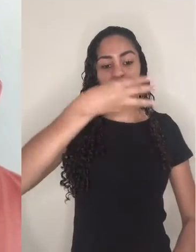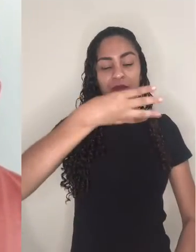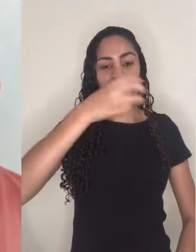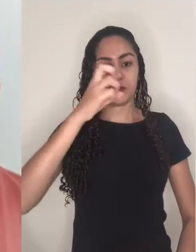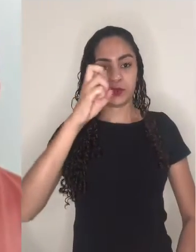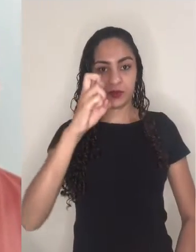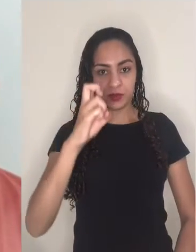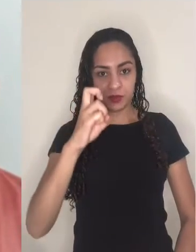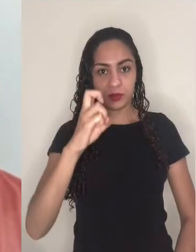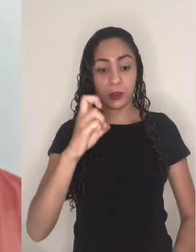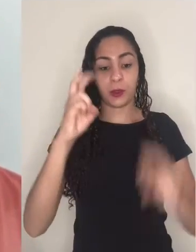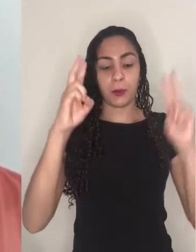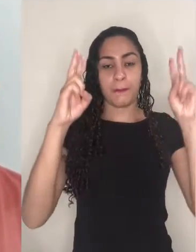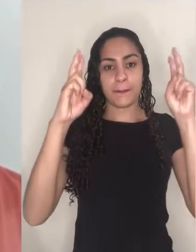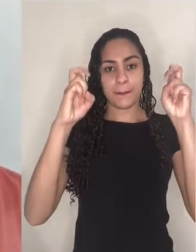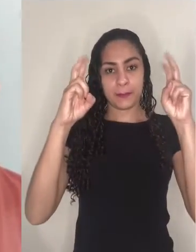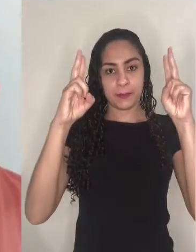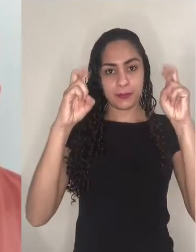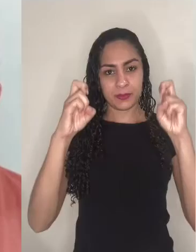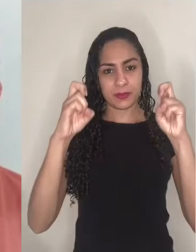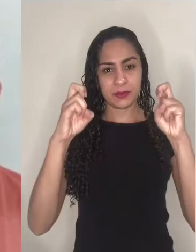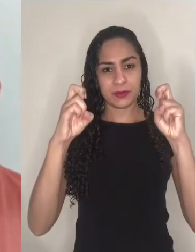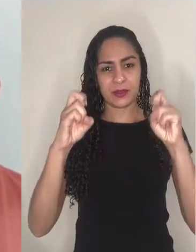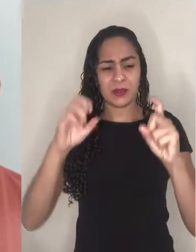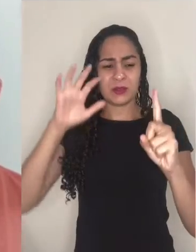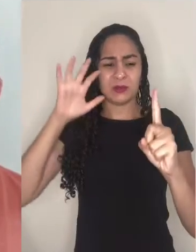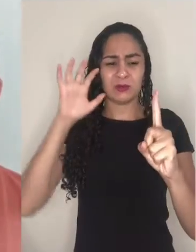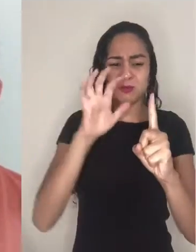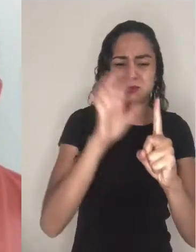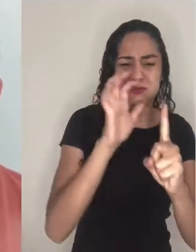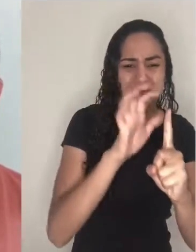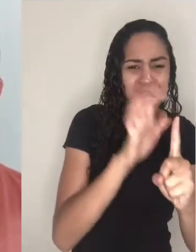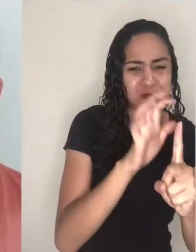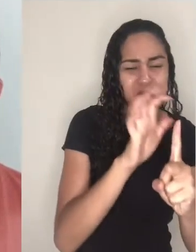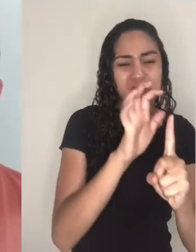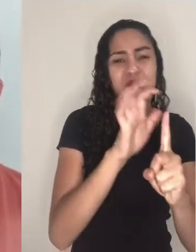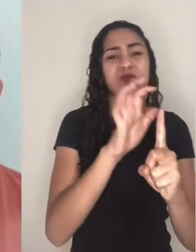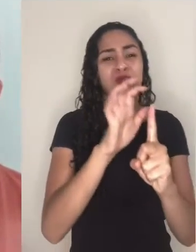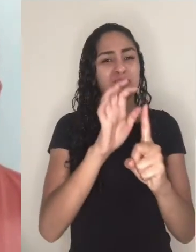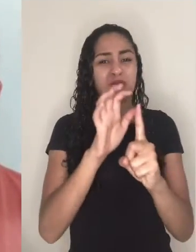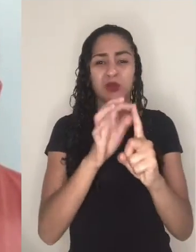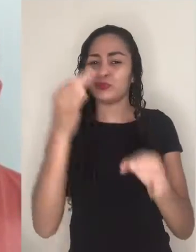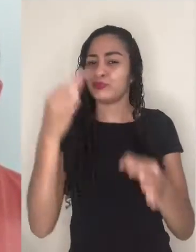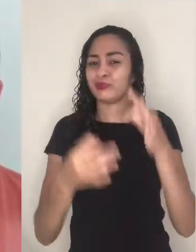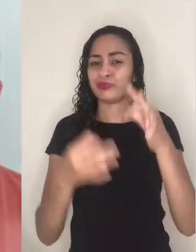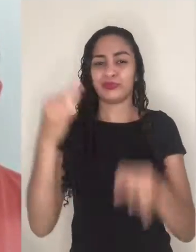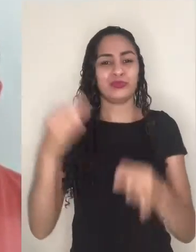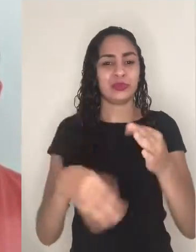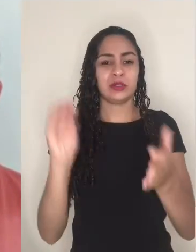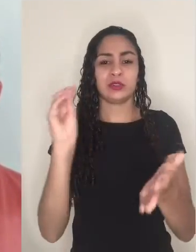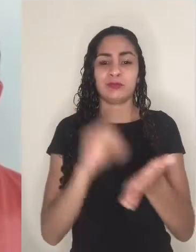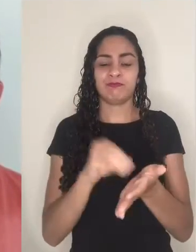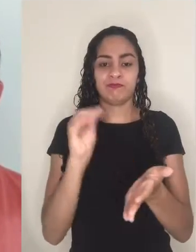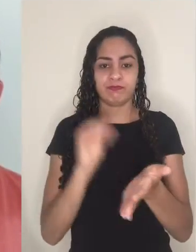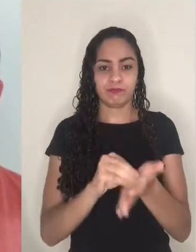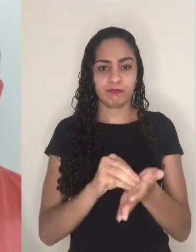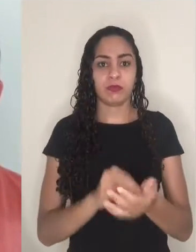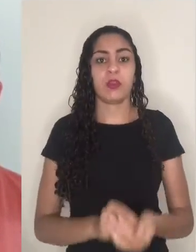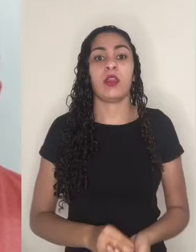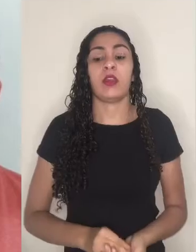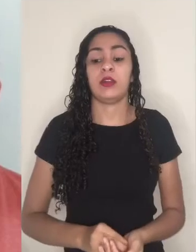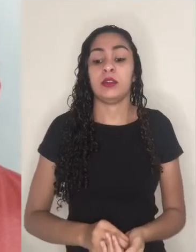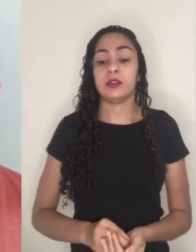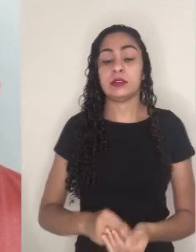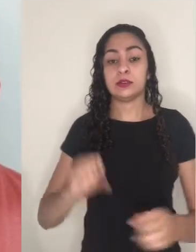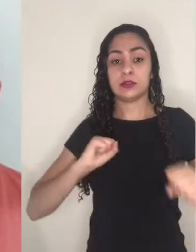35, que tem como tema perseguido e difamado injustamente. Este é um salmo de